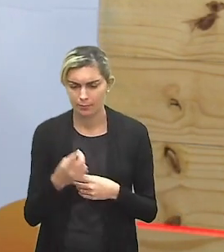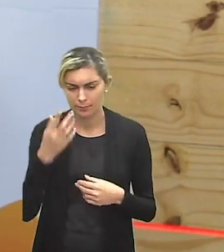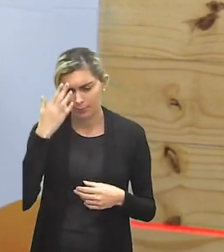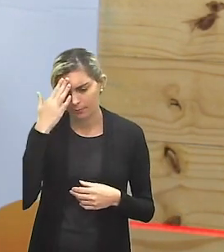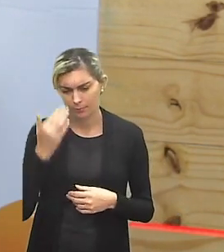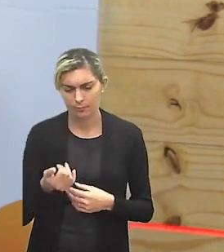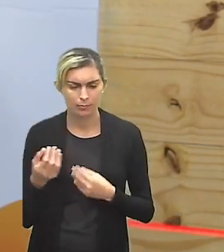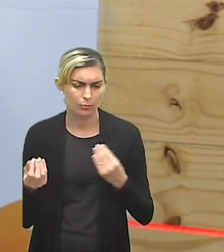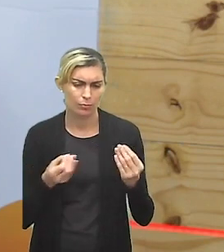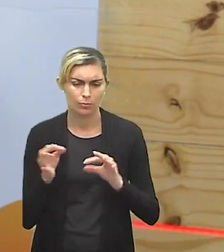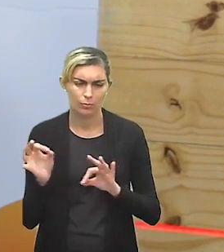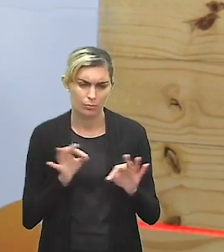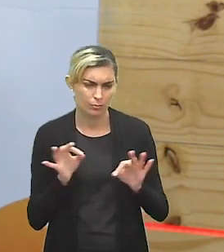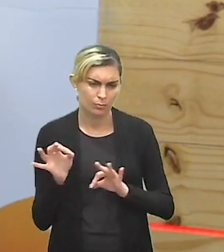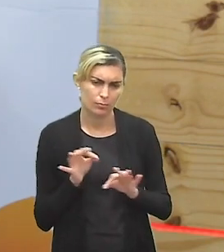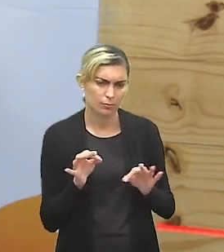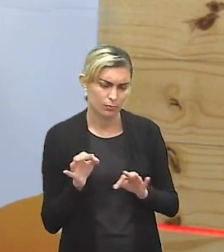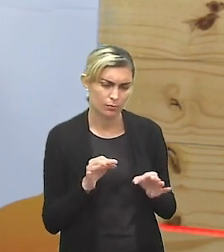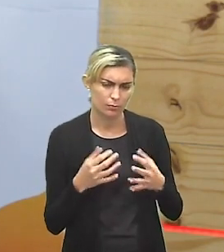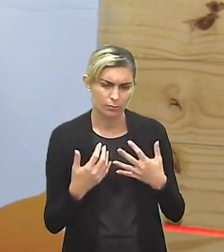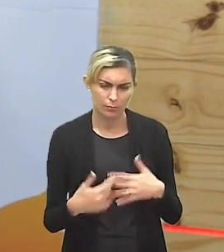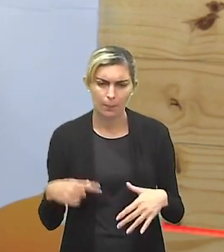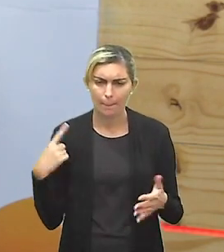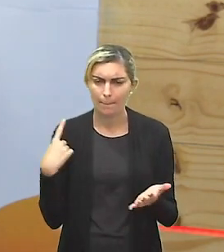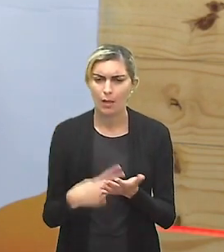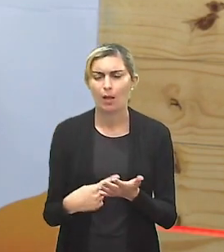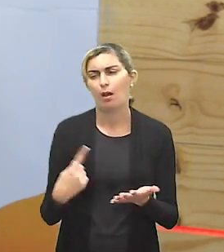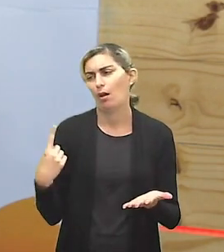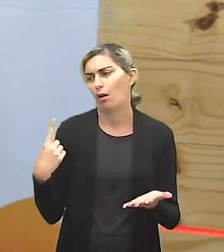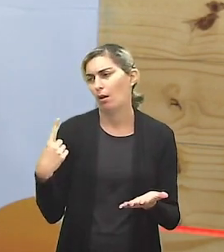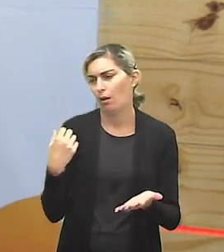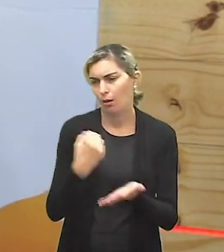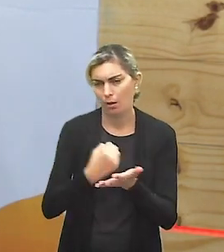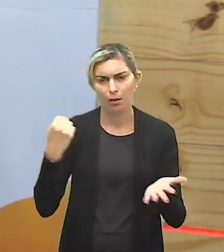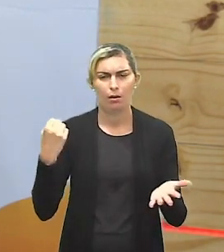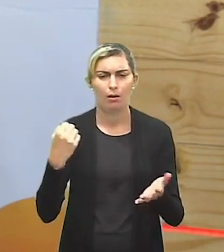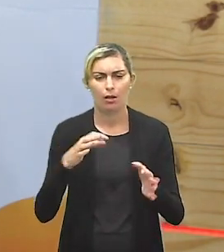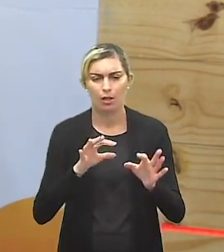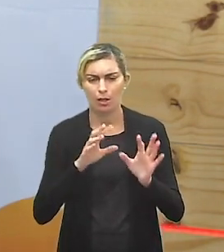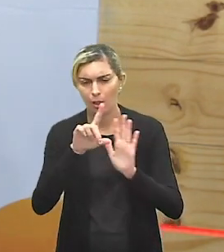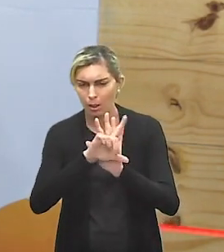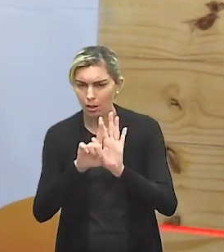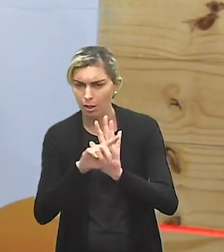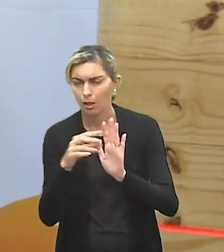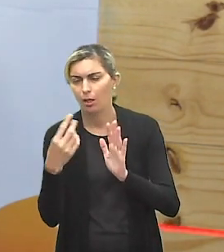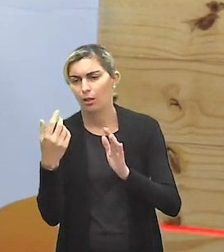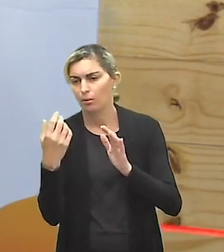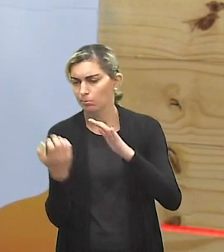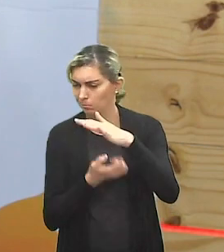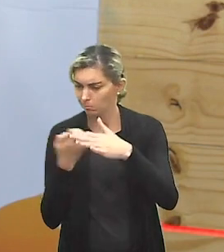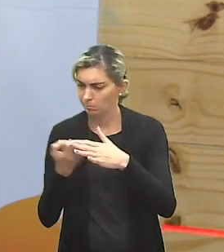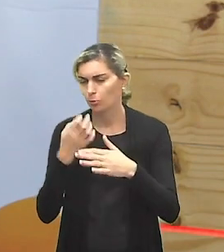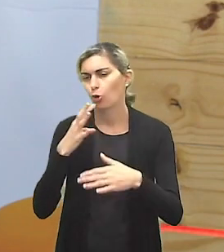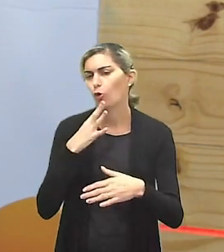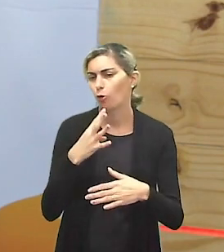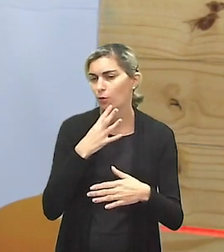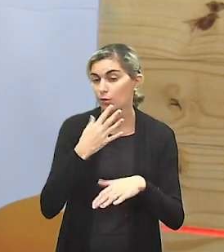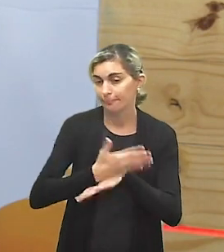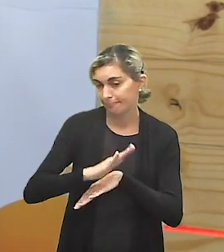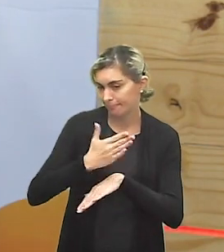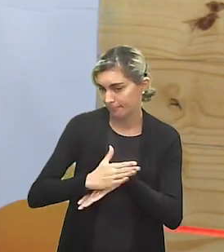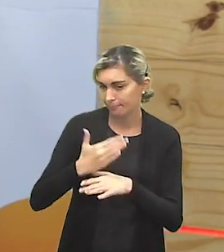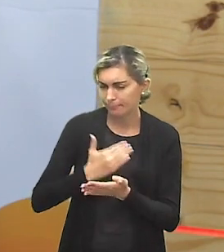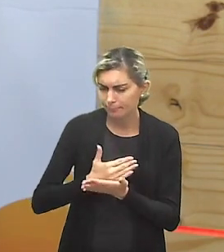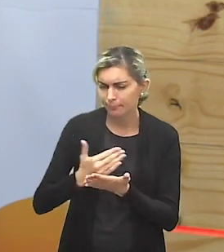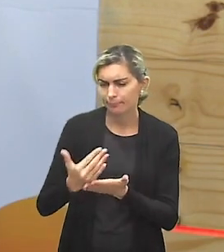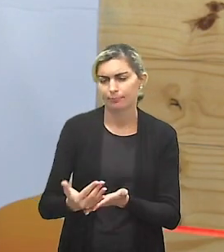como operar determinada máquina, para que ele conheça as diretrizes da organização. Esse treinamento inicial nós